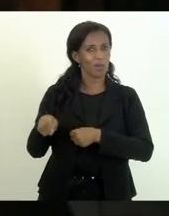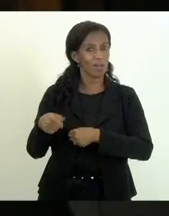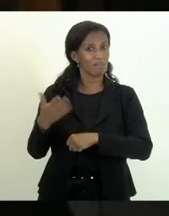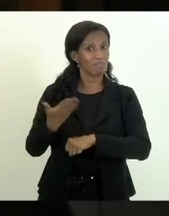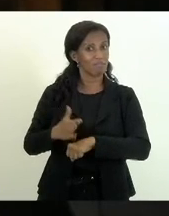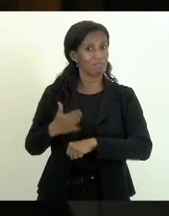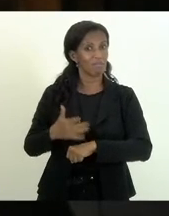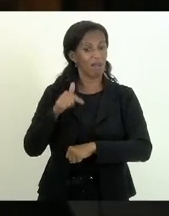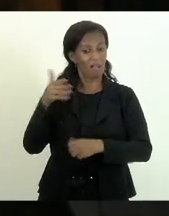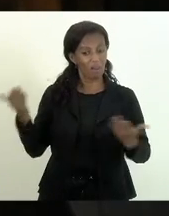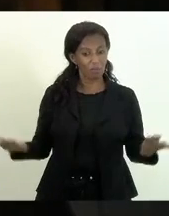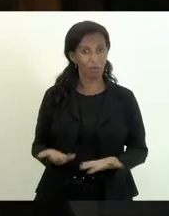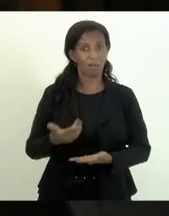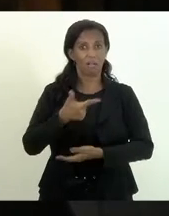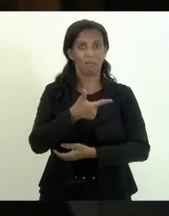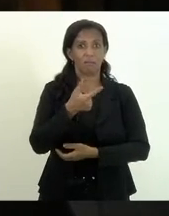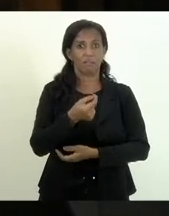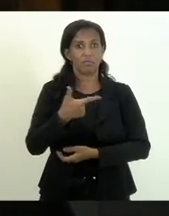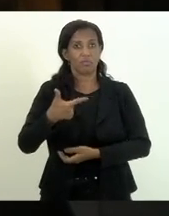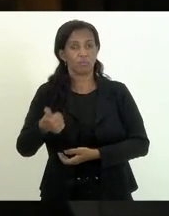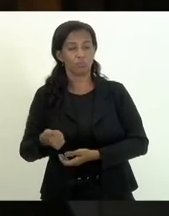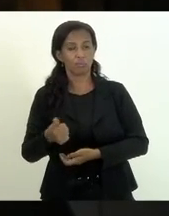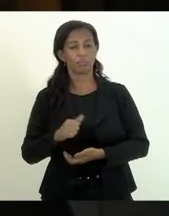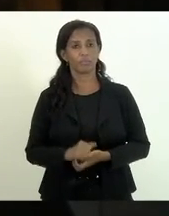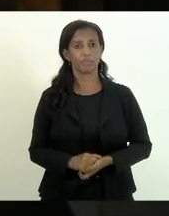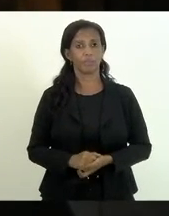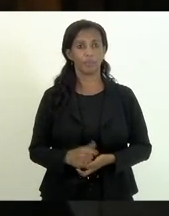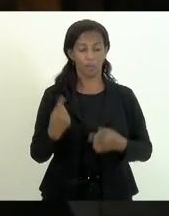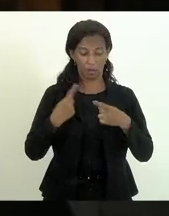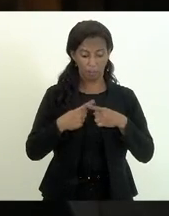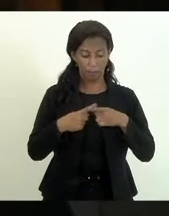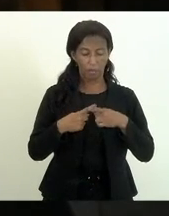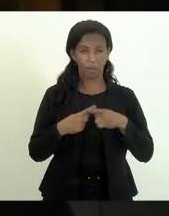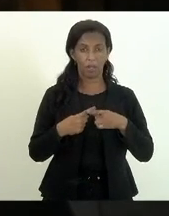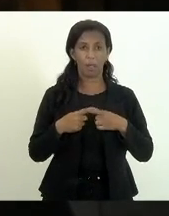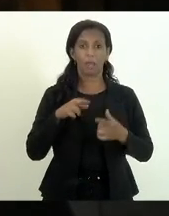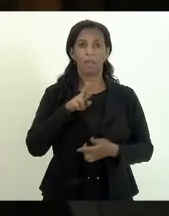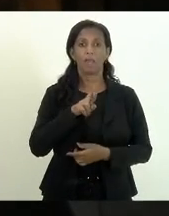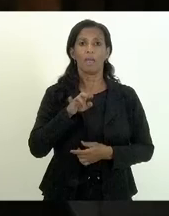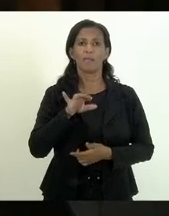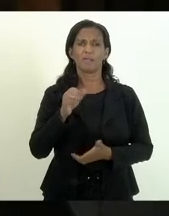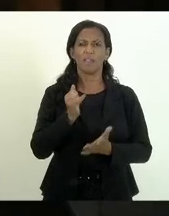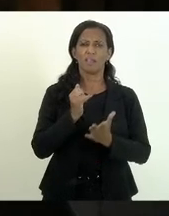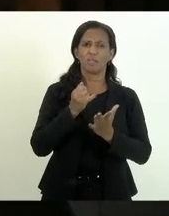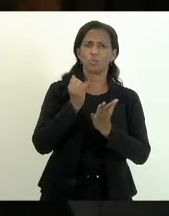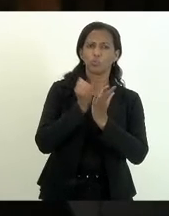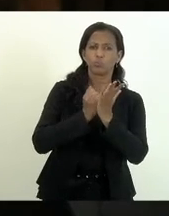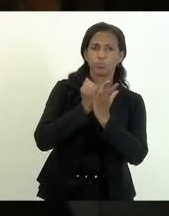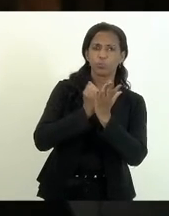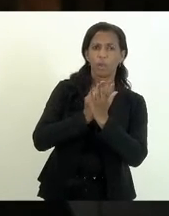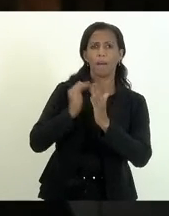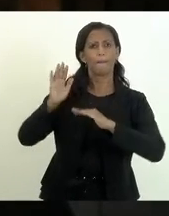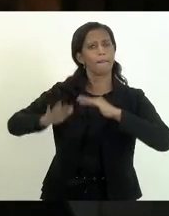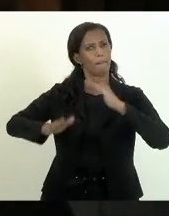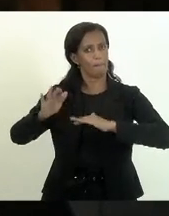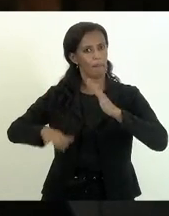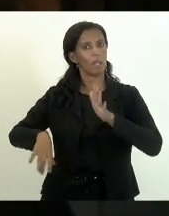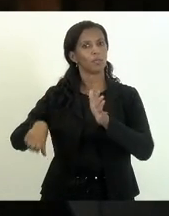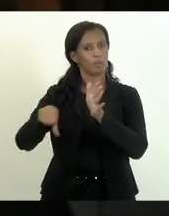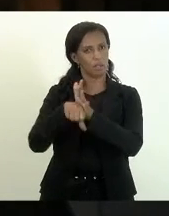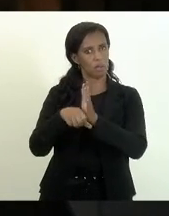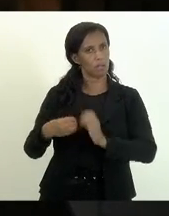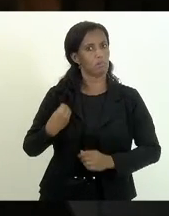o exercício de 2021 é porque as receitas apesar de da crise que